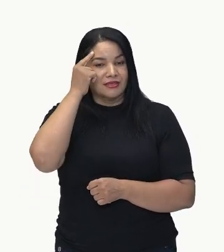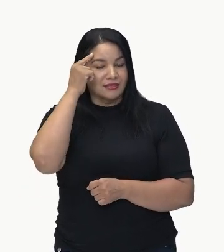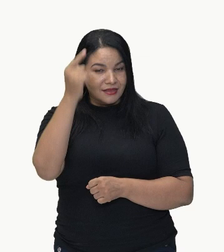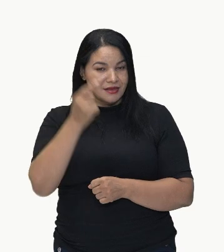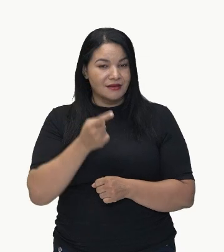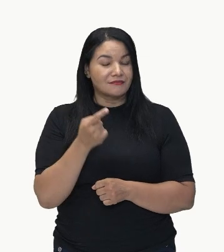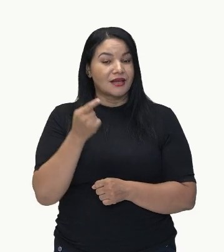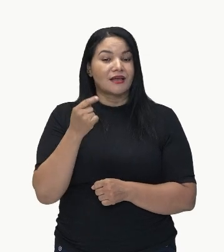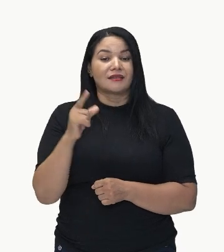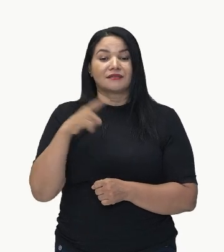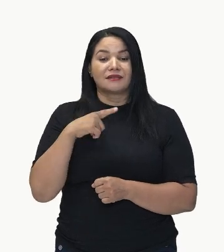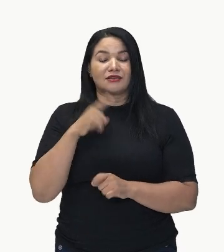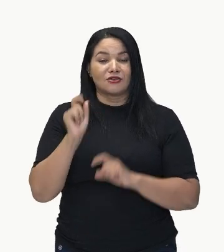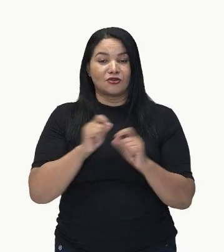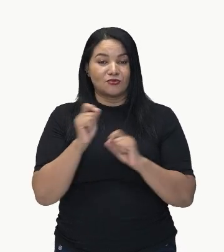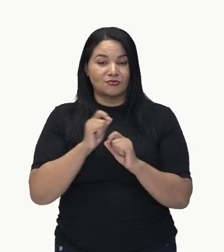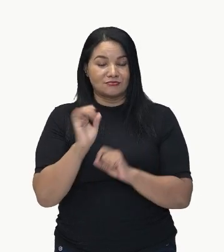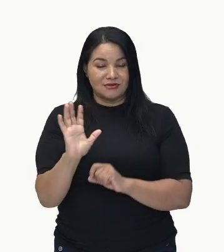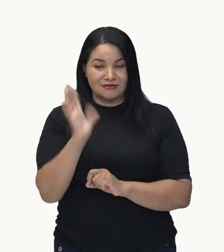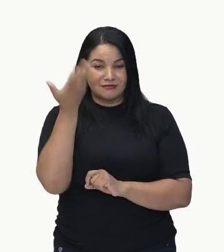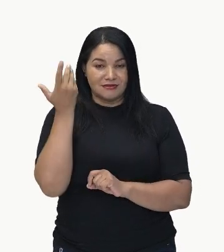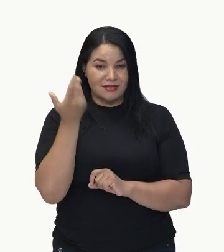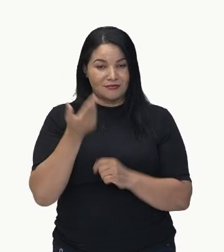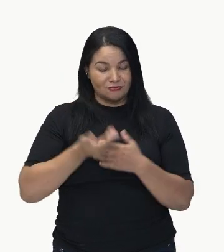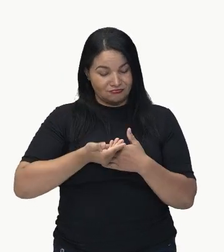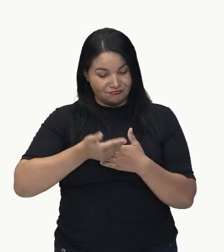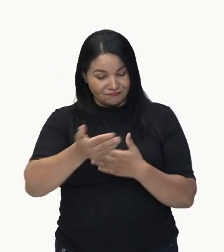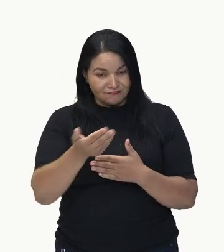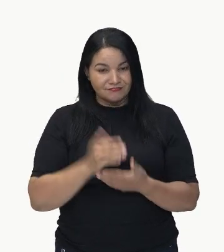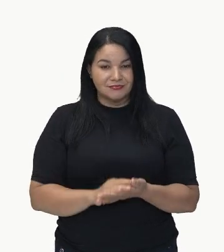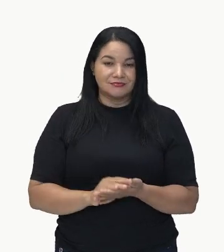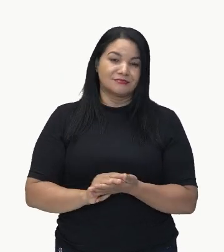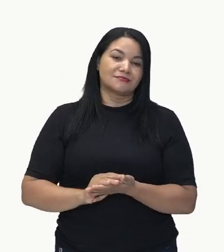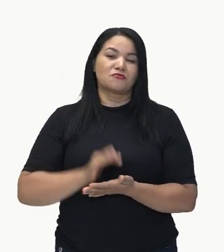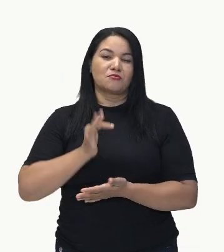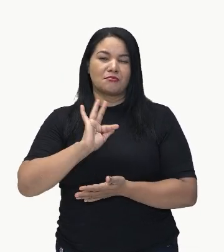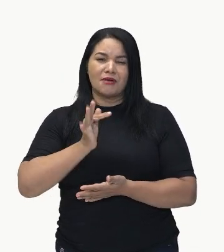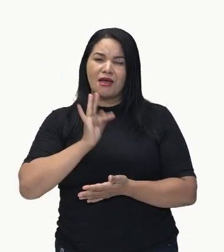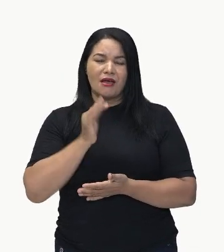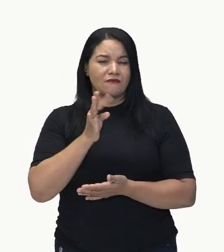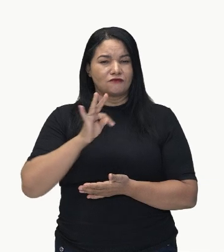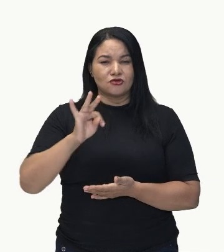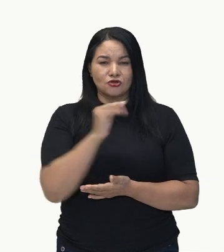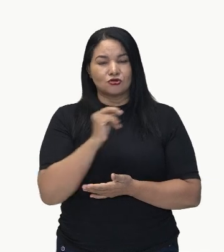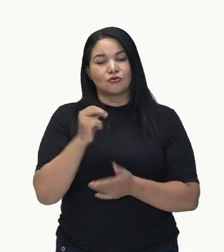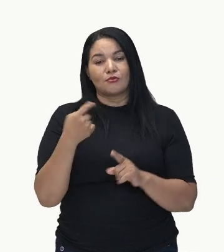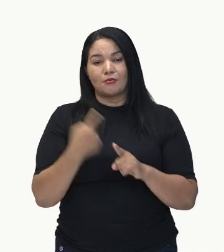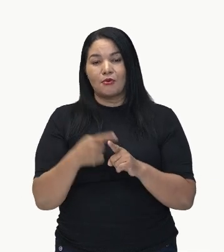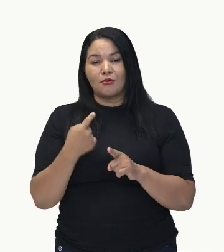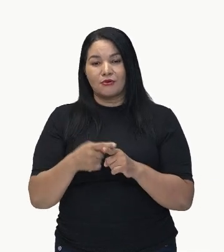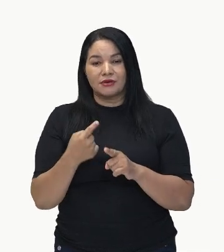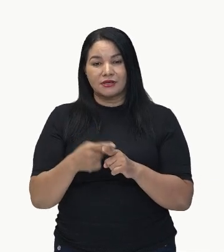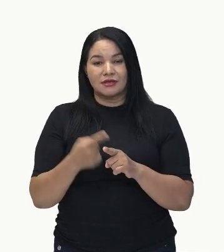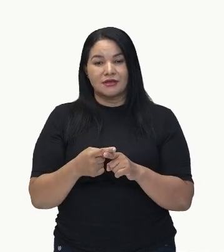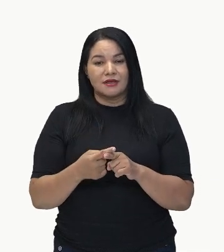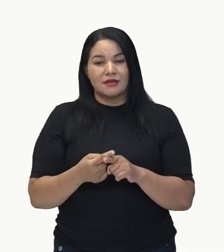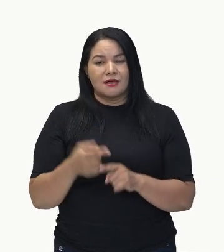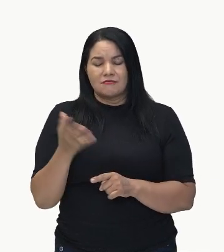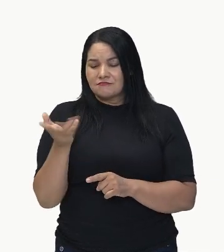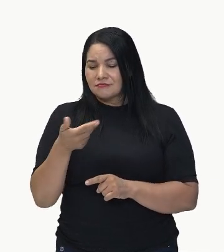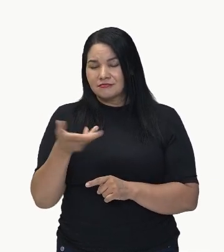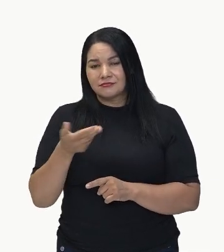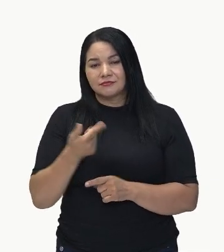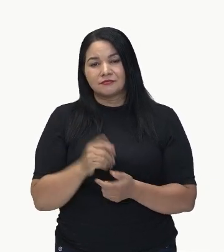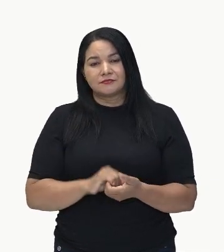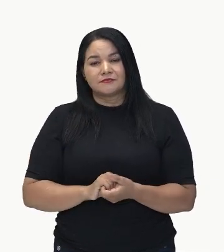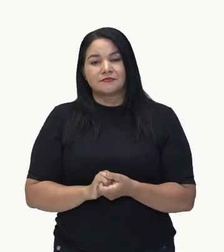consciência da passagem do tempo? Pois bem, breve o dia, breve o ano, breve tudo. Não tarda nada a